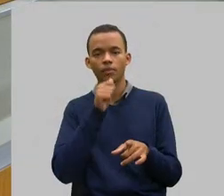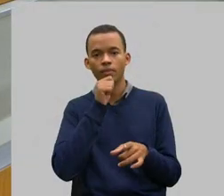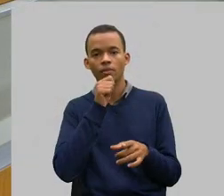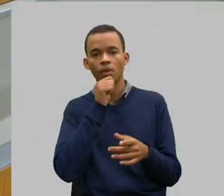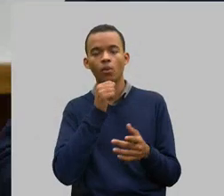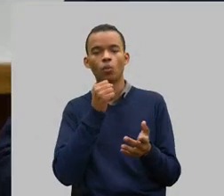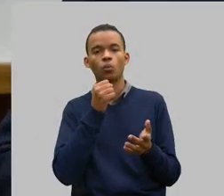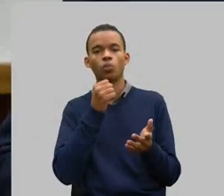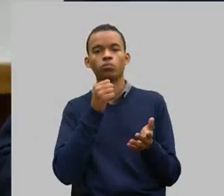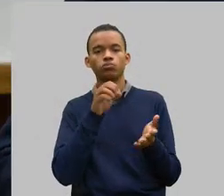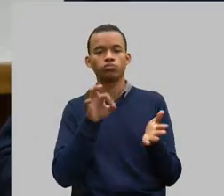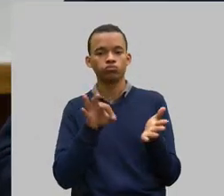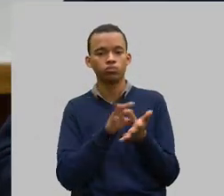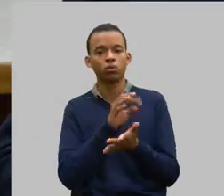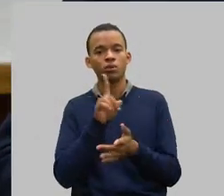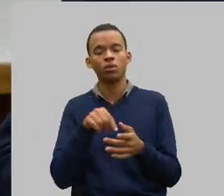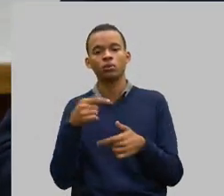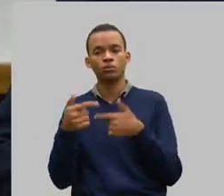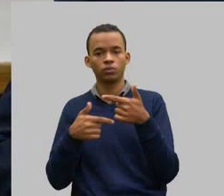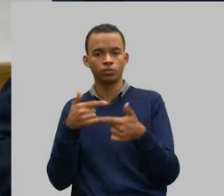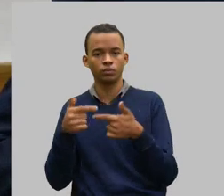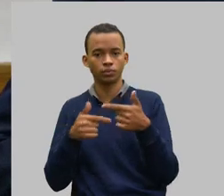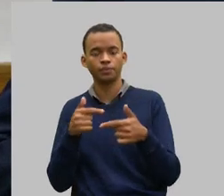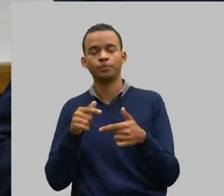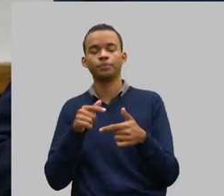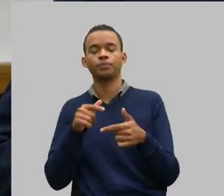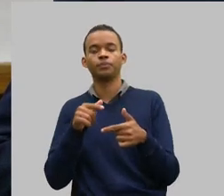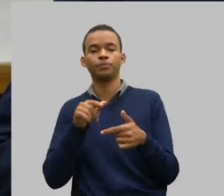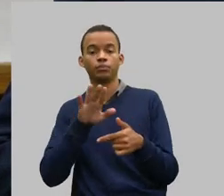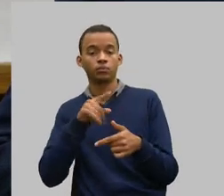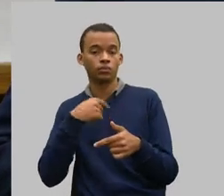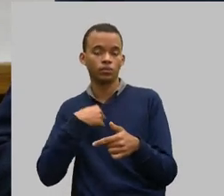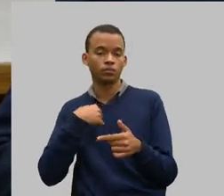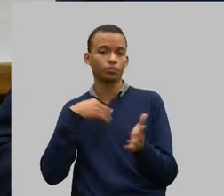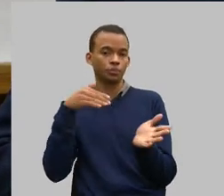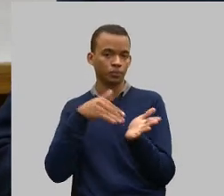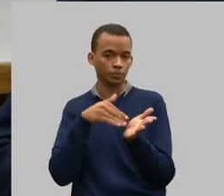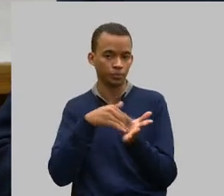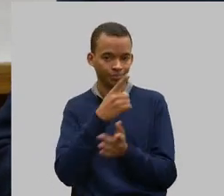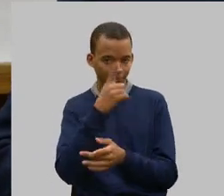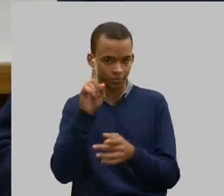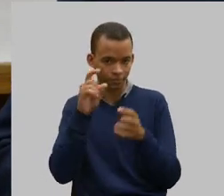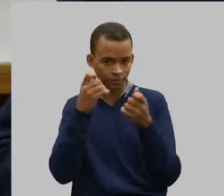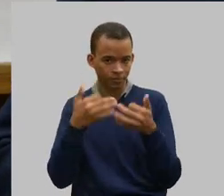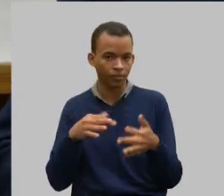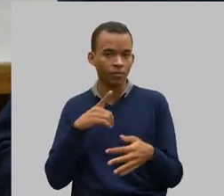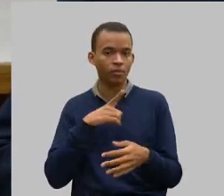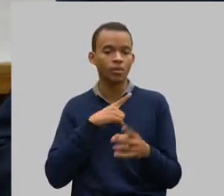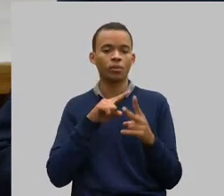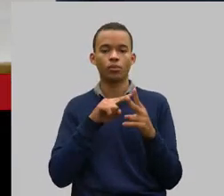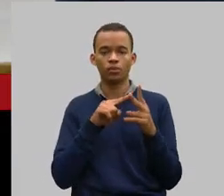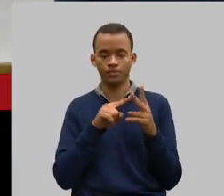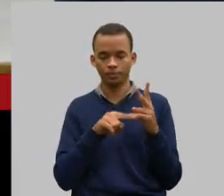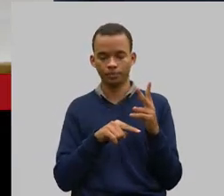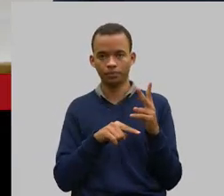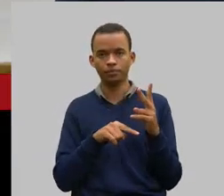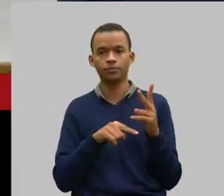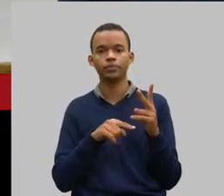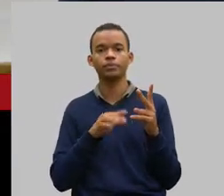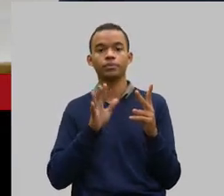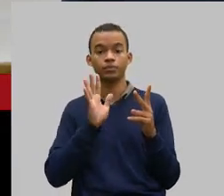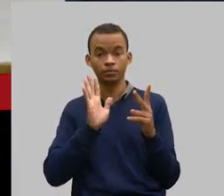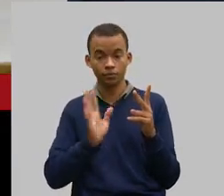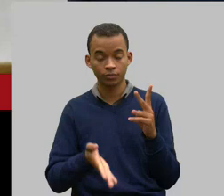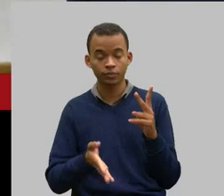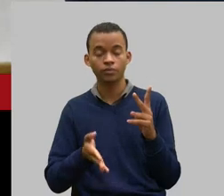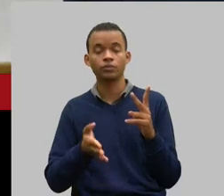trabalho da unimontes para terminar eu quero te colocar dois duas questões já licitou